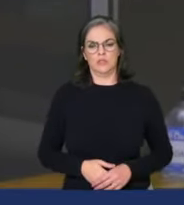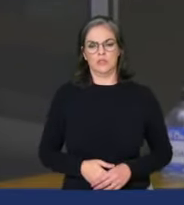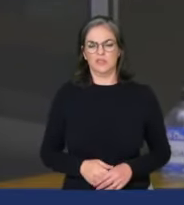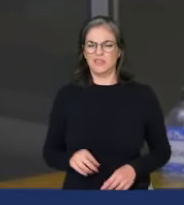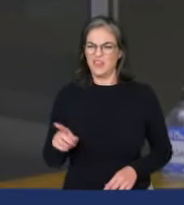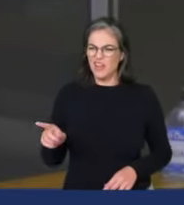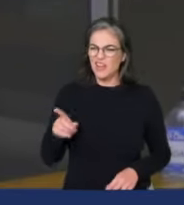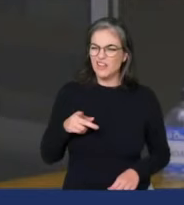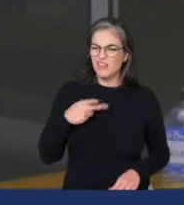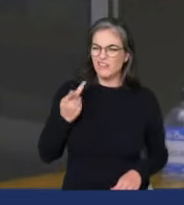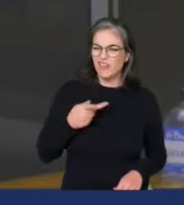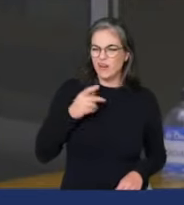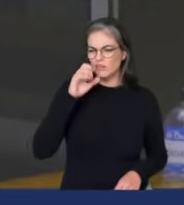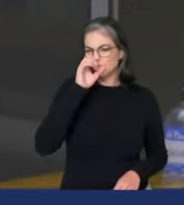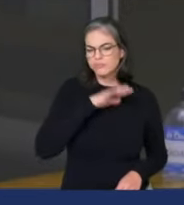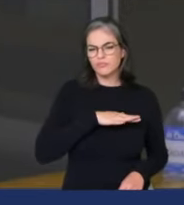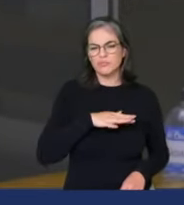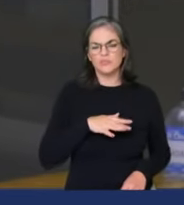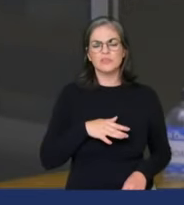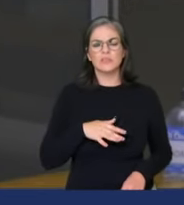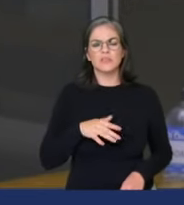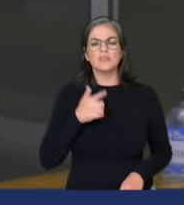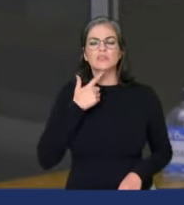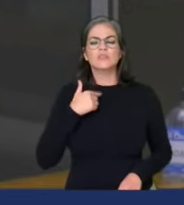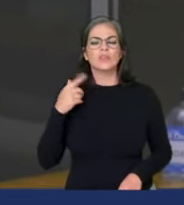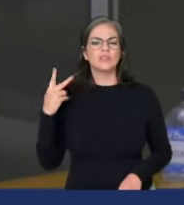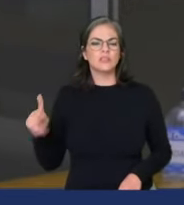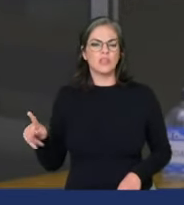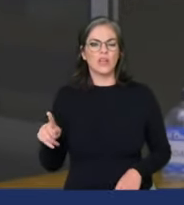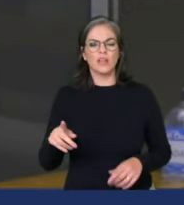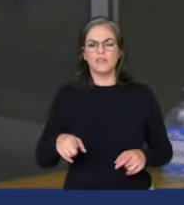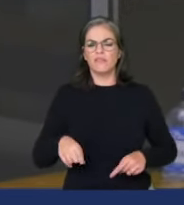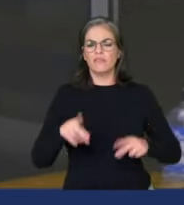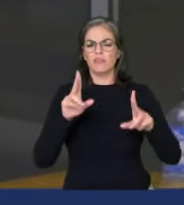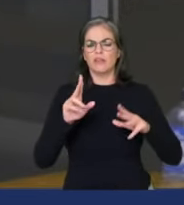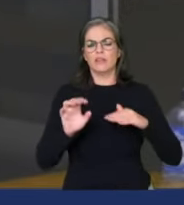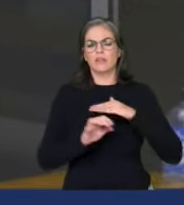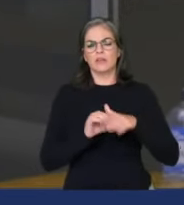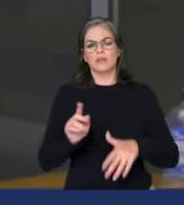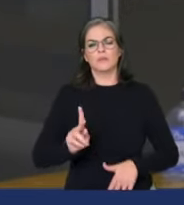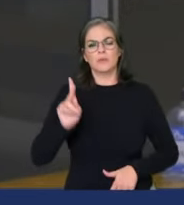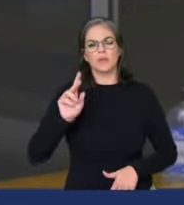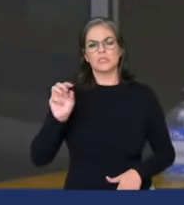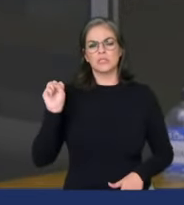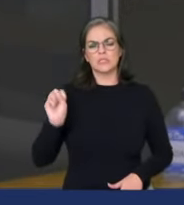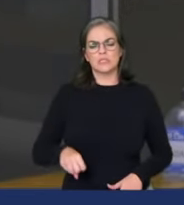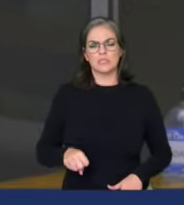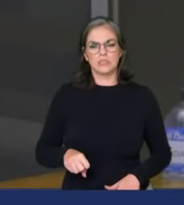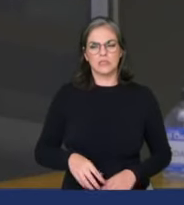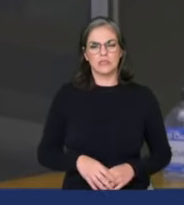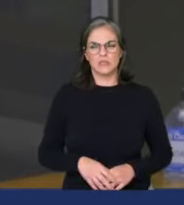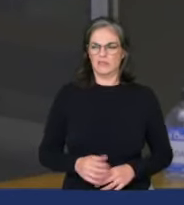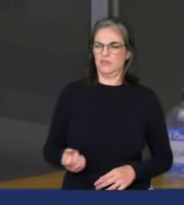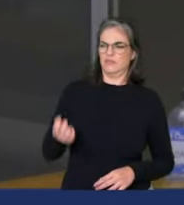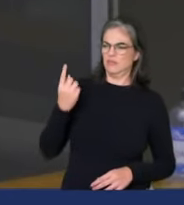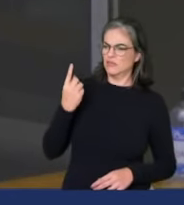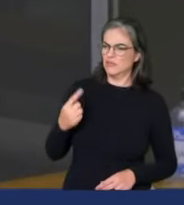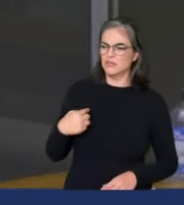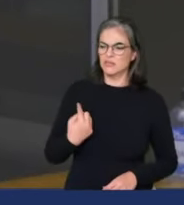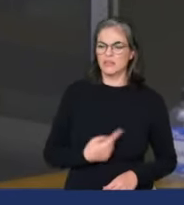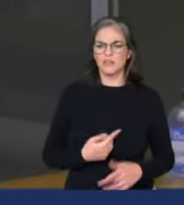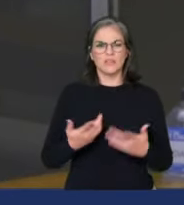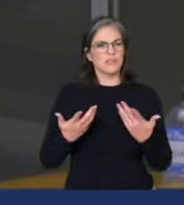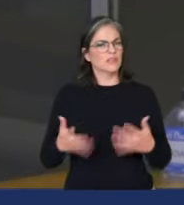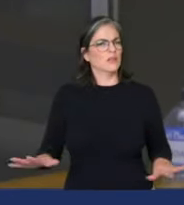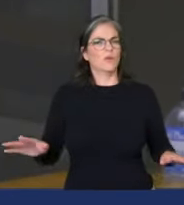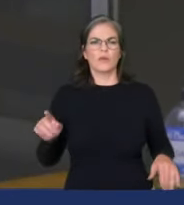vendida e que vendia agora se dependesse do voto dele. Não é esse magistrado que nós queremos, presidente. E